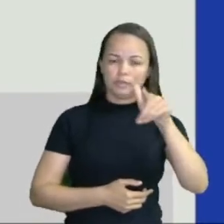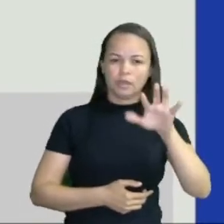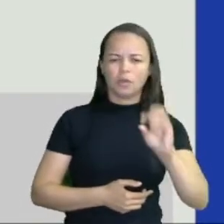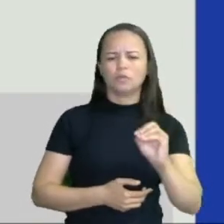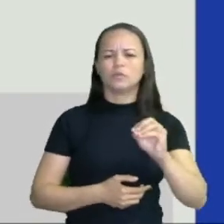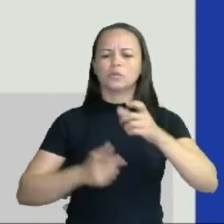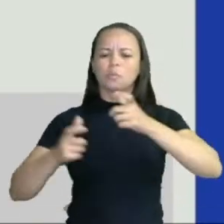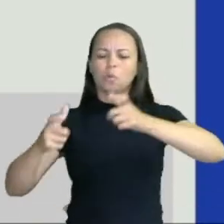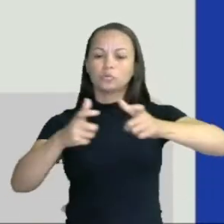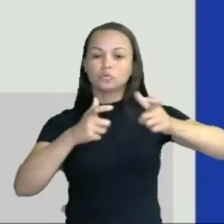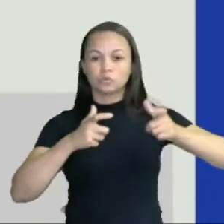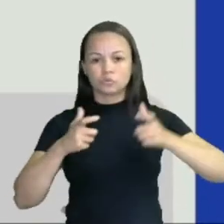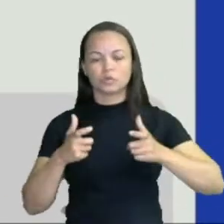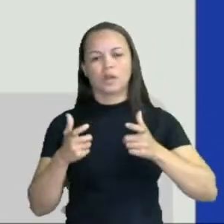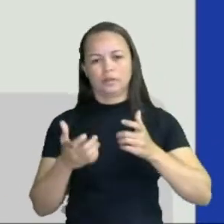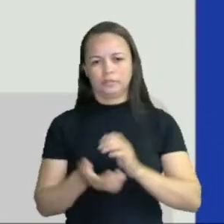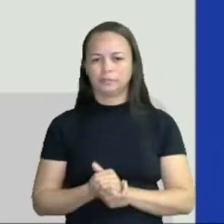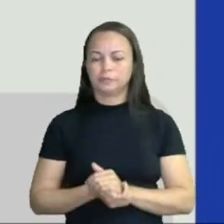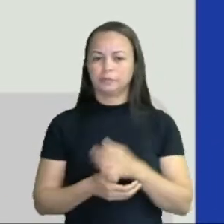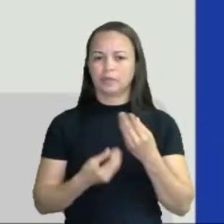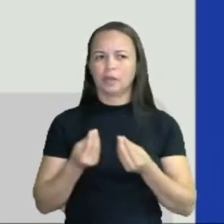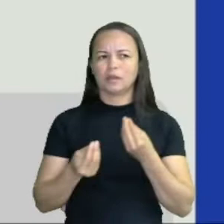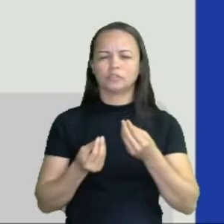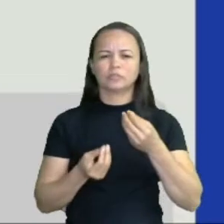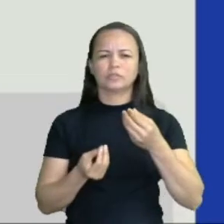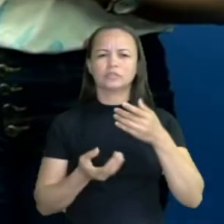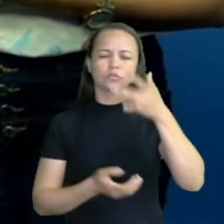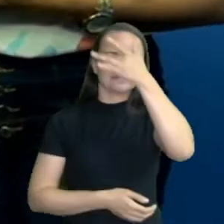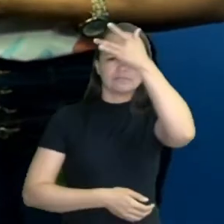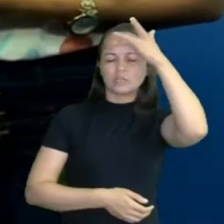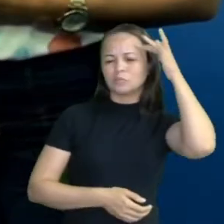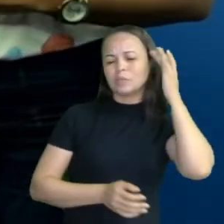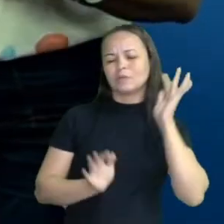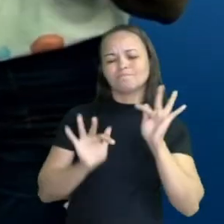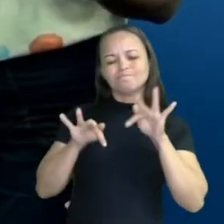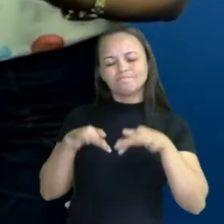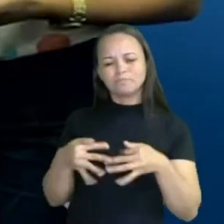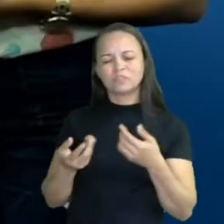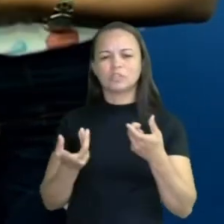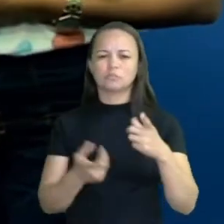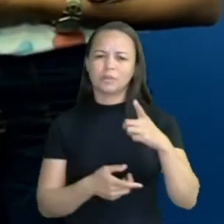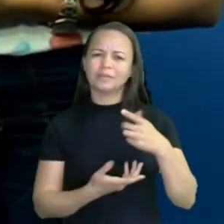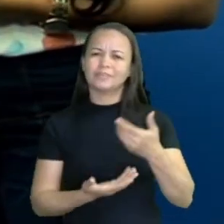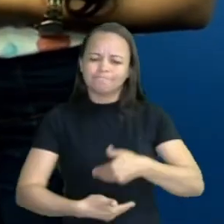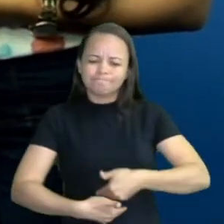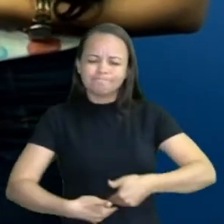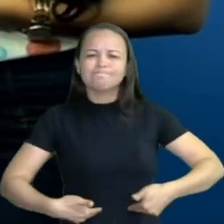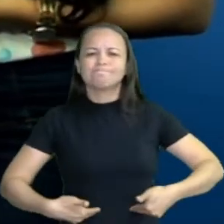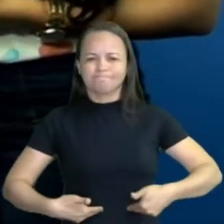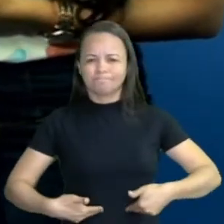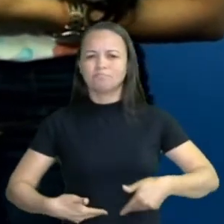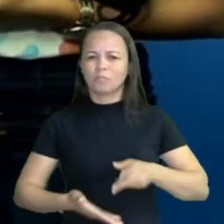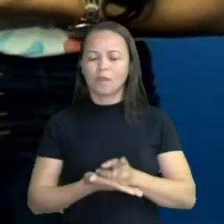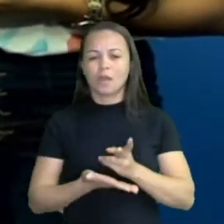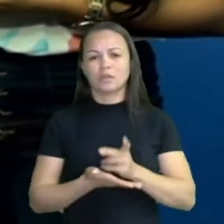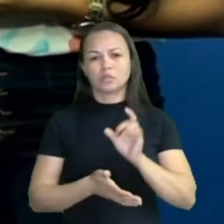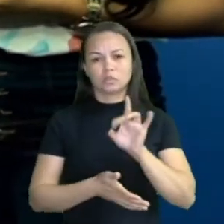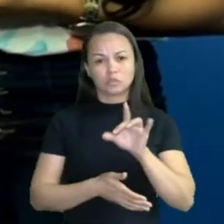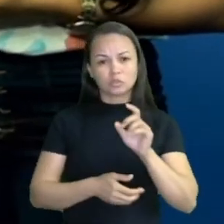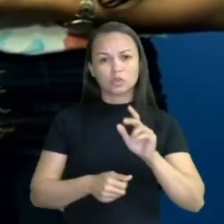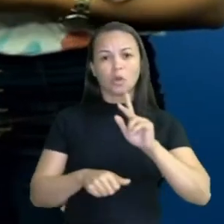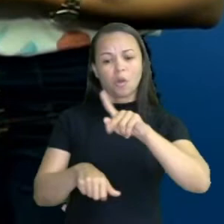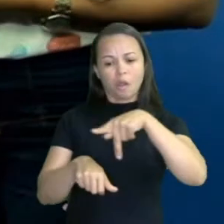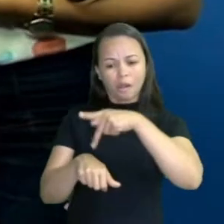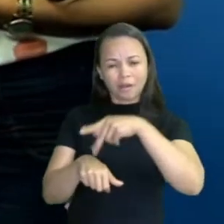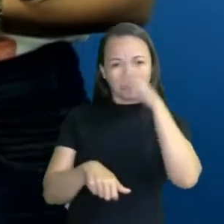lugares. Ou seja, subnutrição, a questão das pessoas que, infelizmente, estão passando fome, não só no nosso país, mas